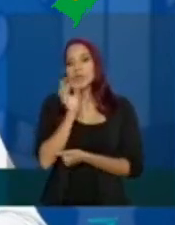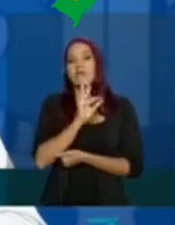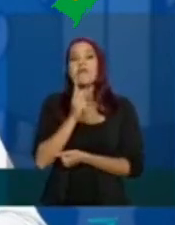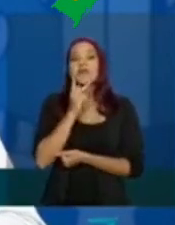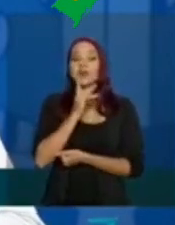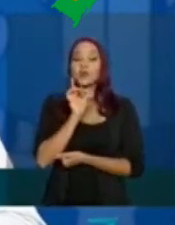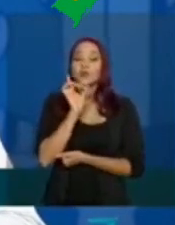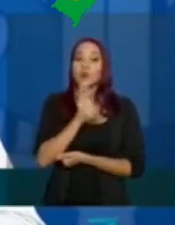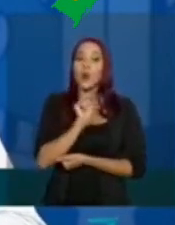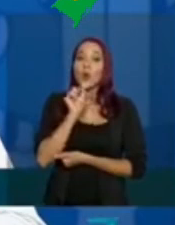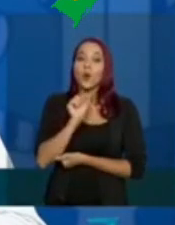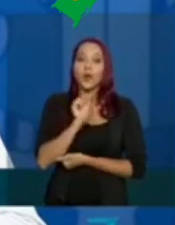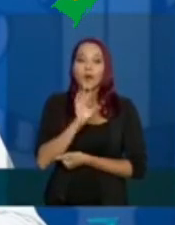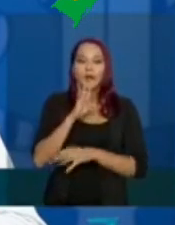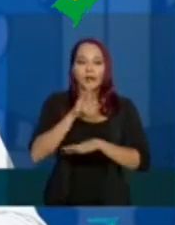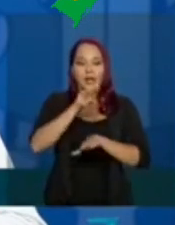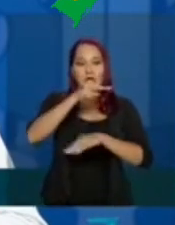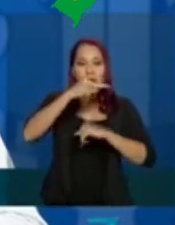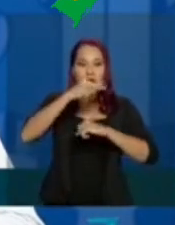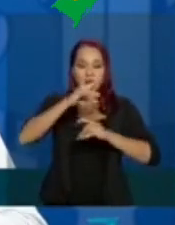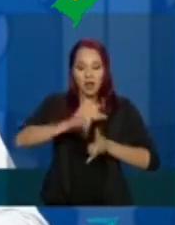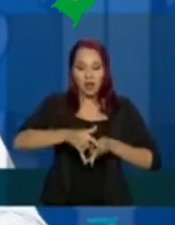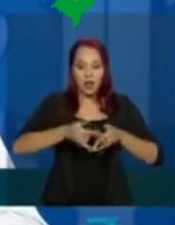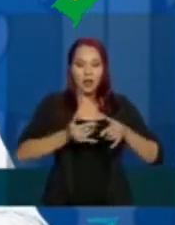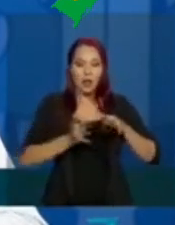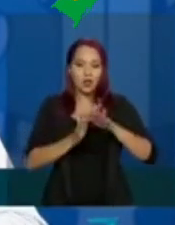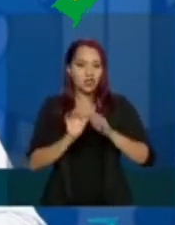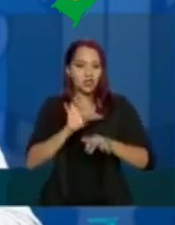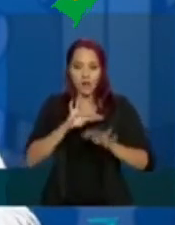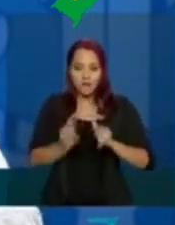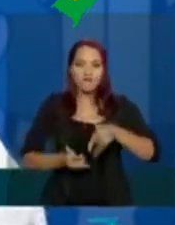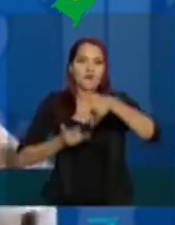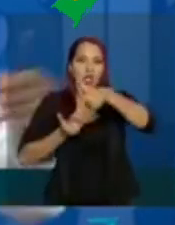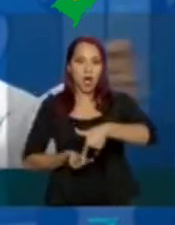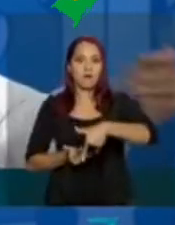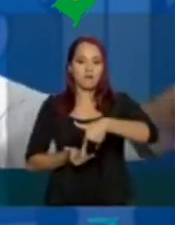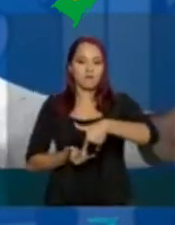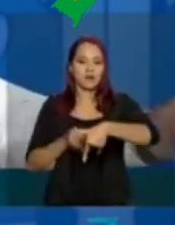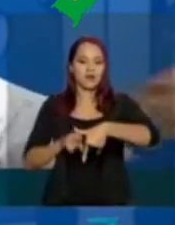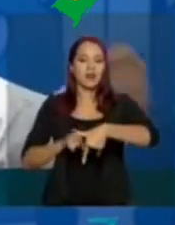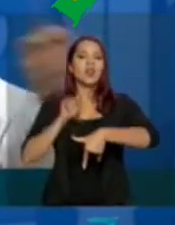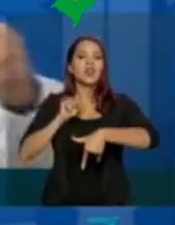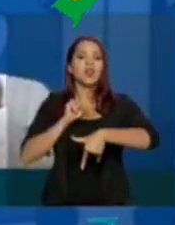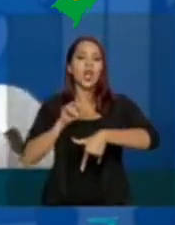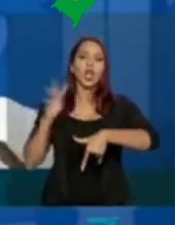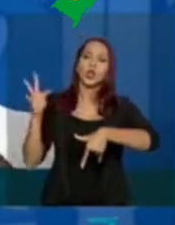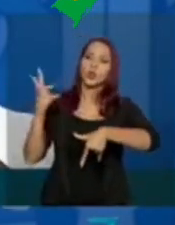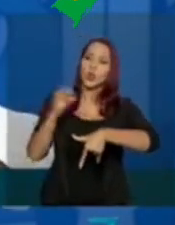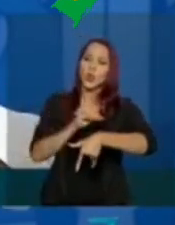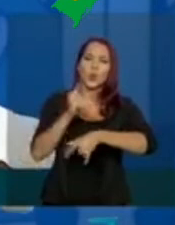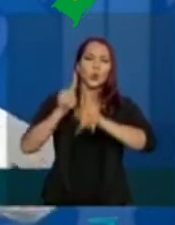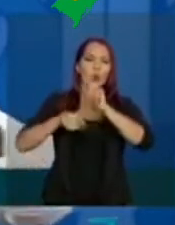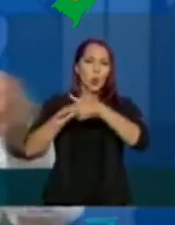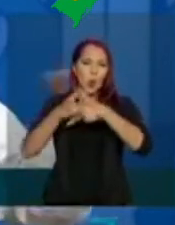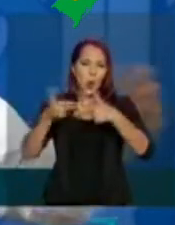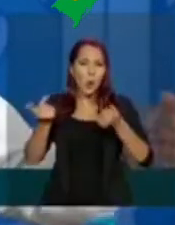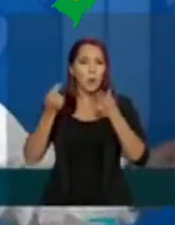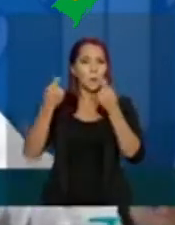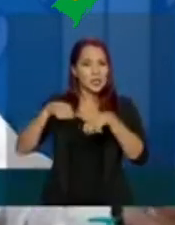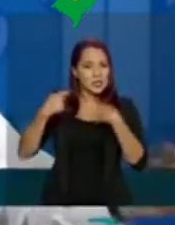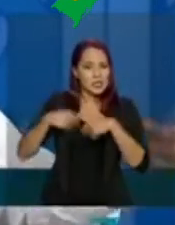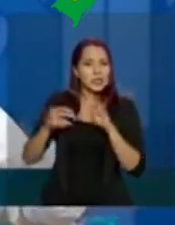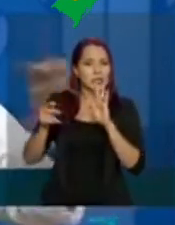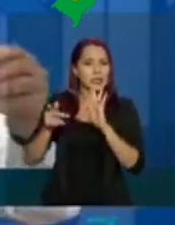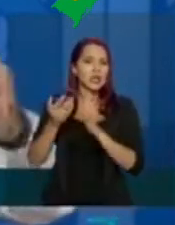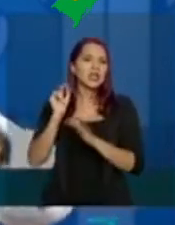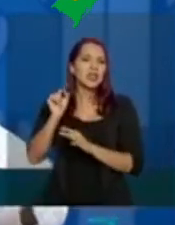falando basicamente de colocar camas. E dali para frente, quem vai colocar todo o equipamento que precisa, quem